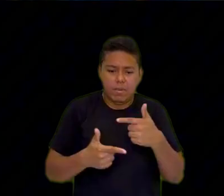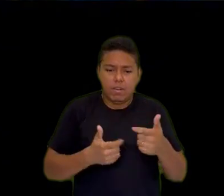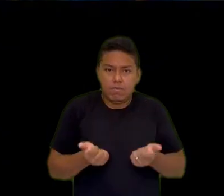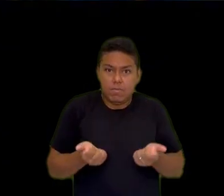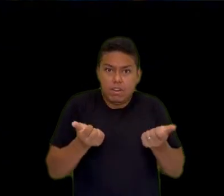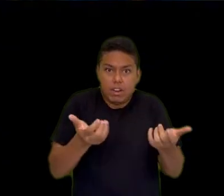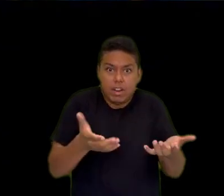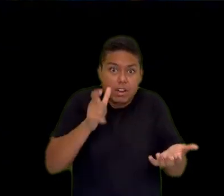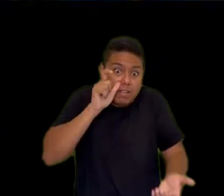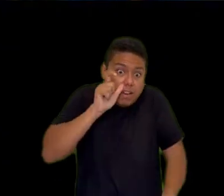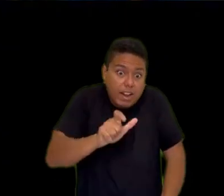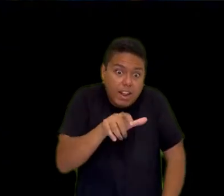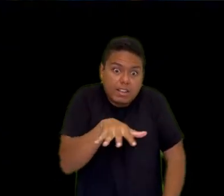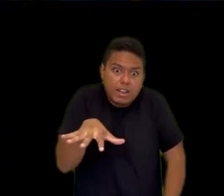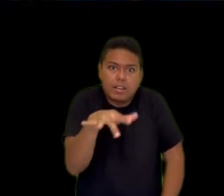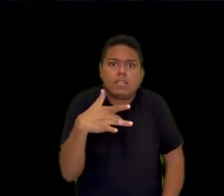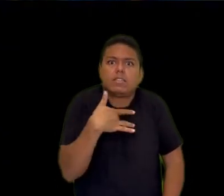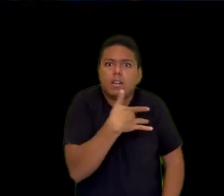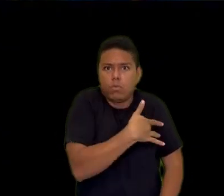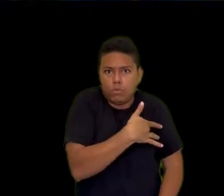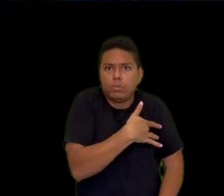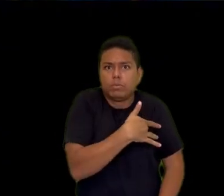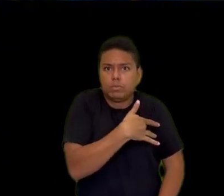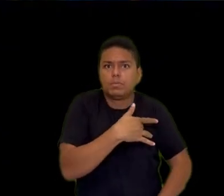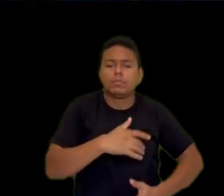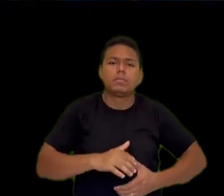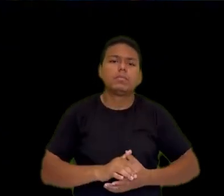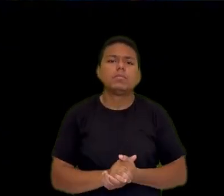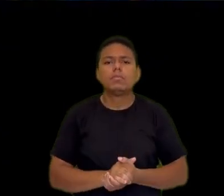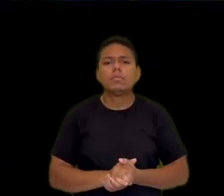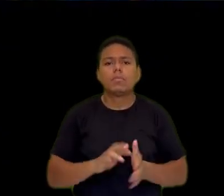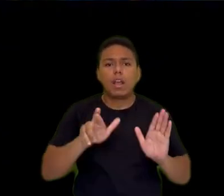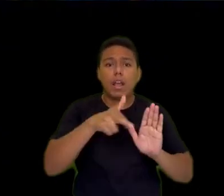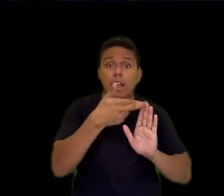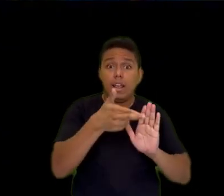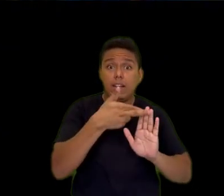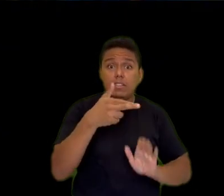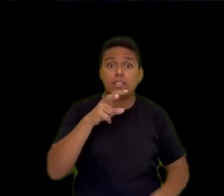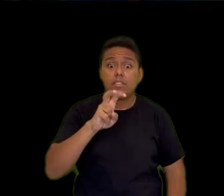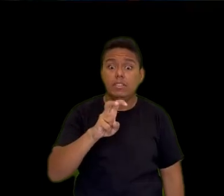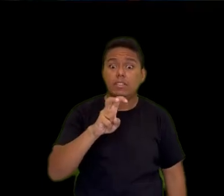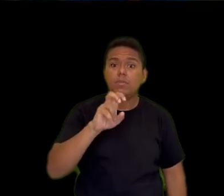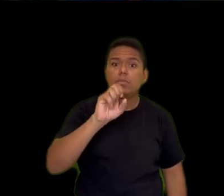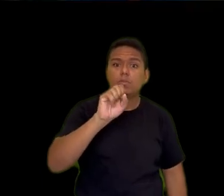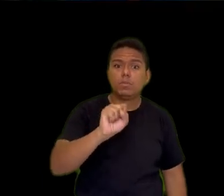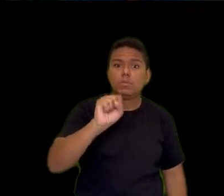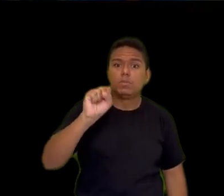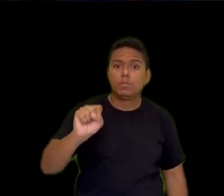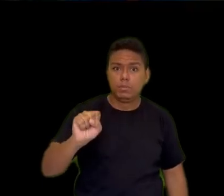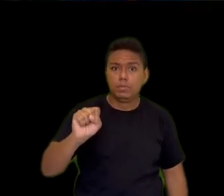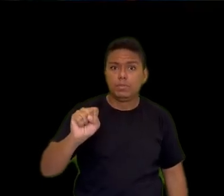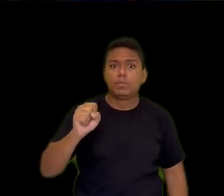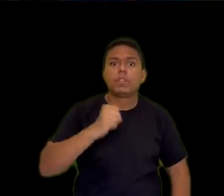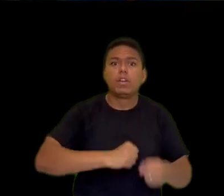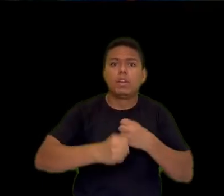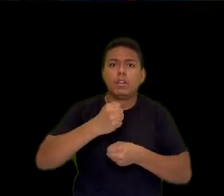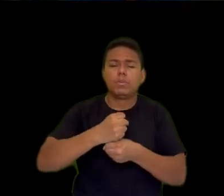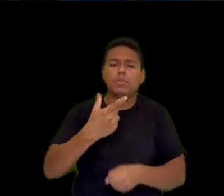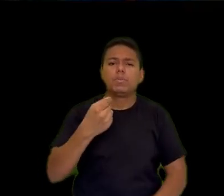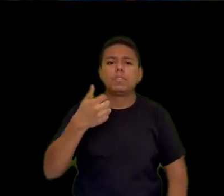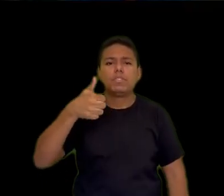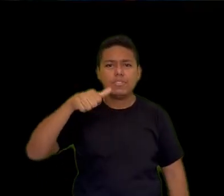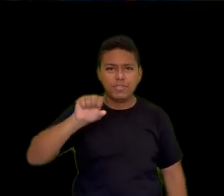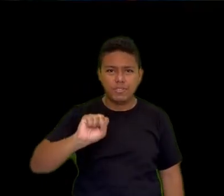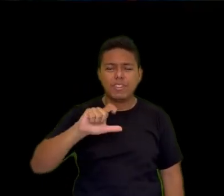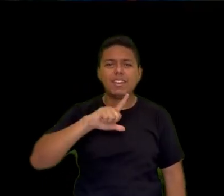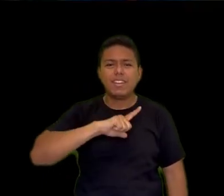Já na Resolução 588, de 2018, que estabelece a Política Nacional de Vigilância em